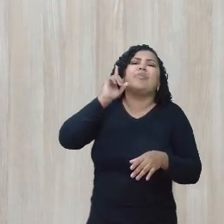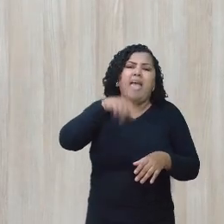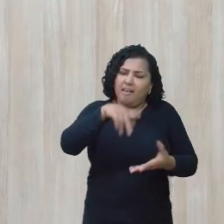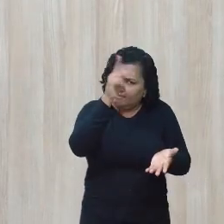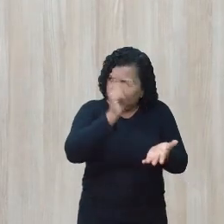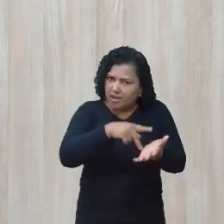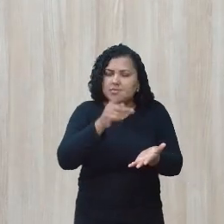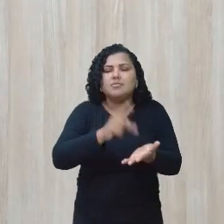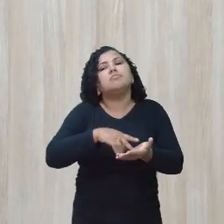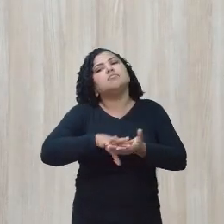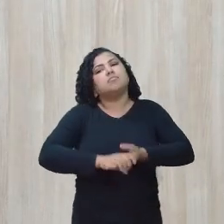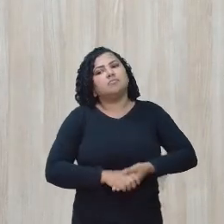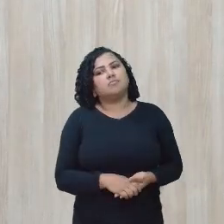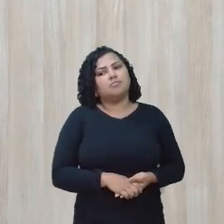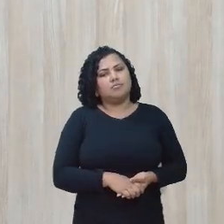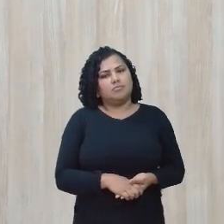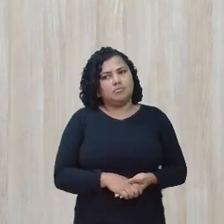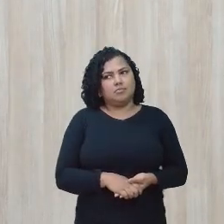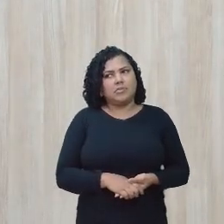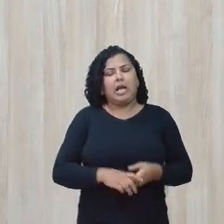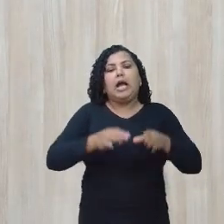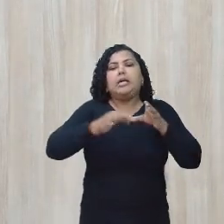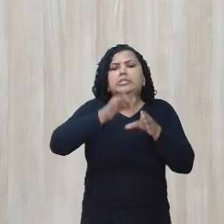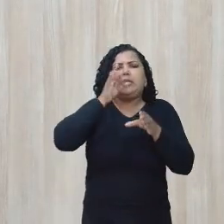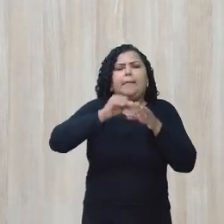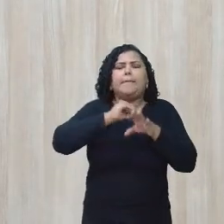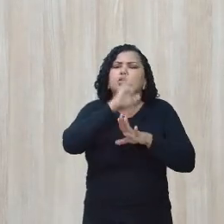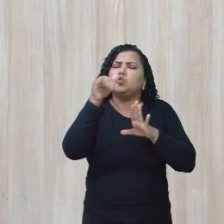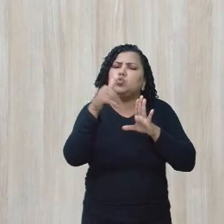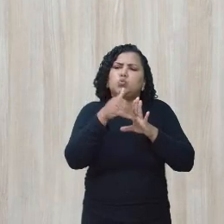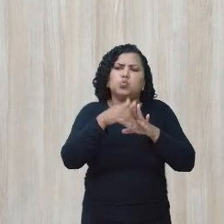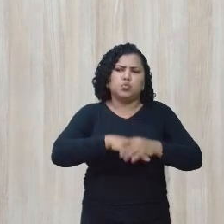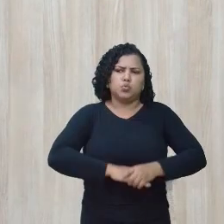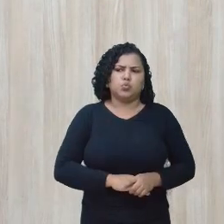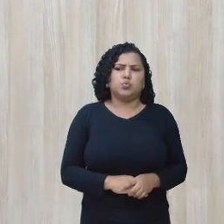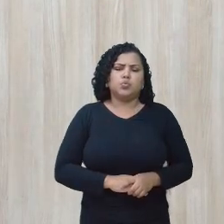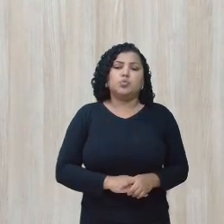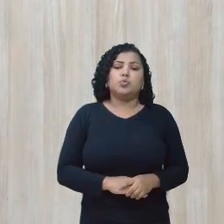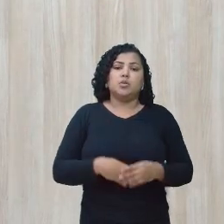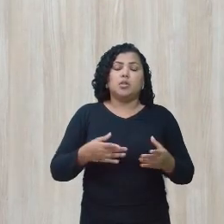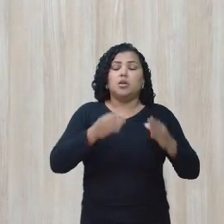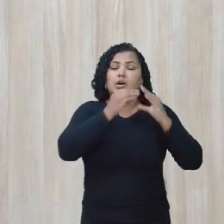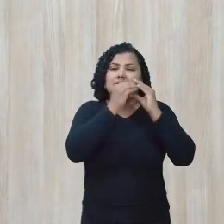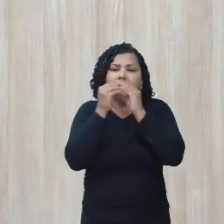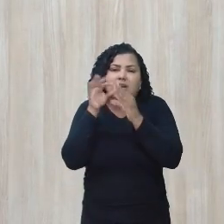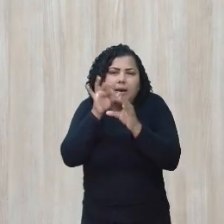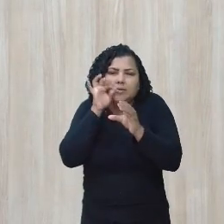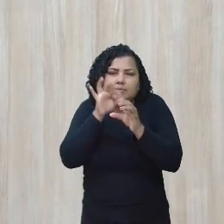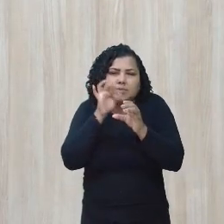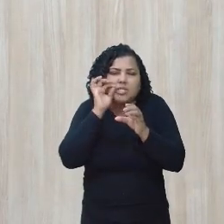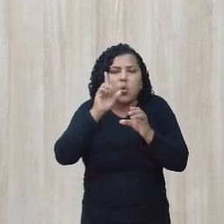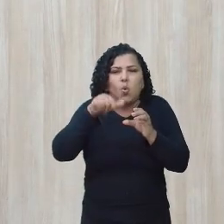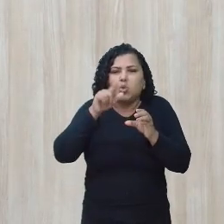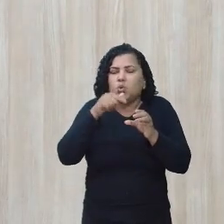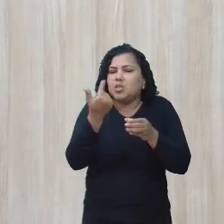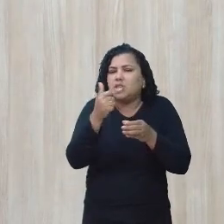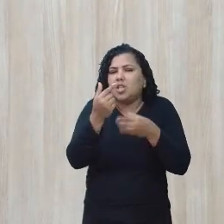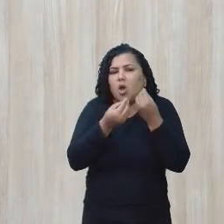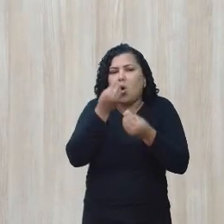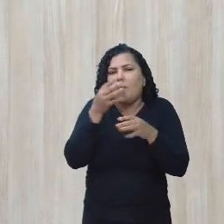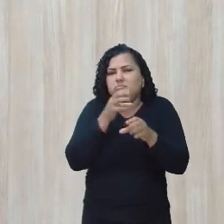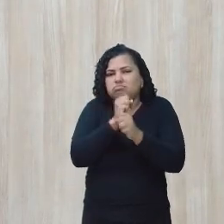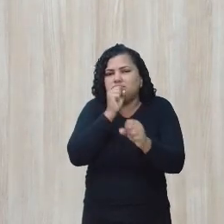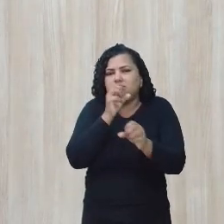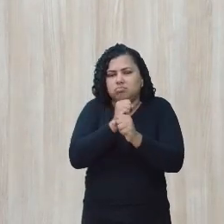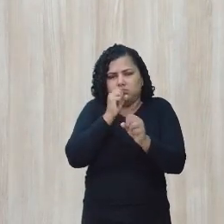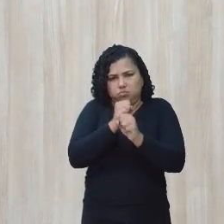de milho, certo? Então tem milho em tudo, gente. Como tem milho em tudo, o milho ele é incontável, ele está em